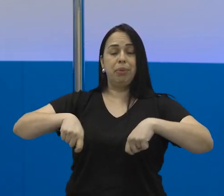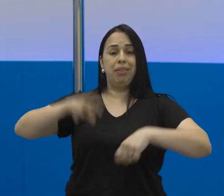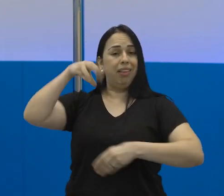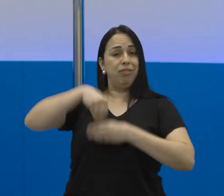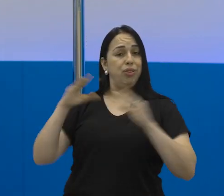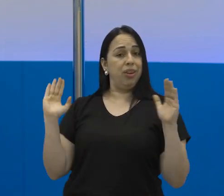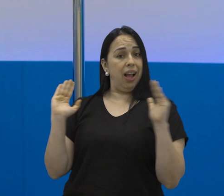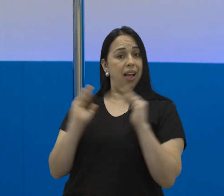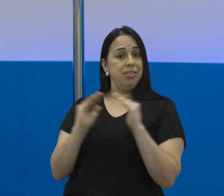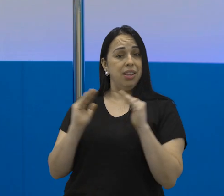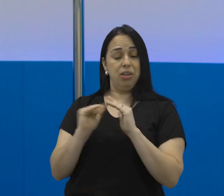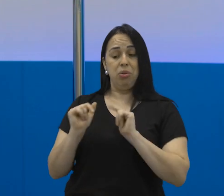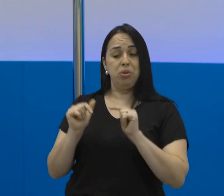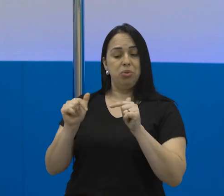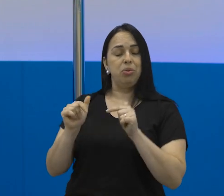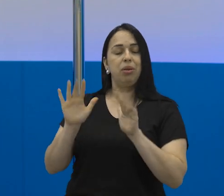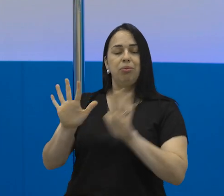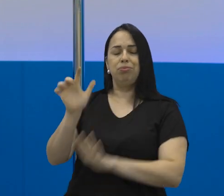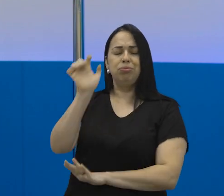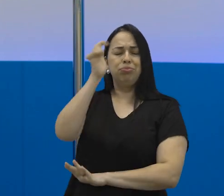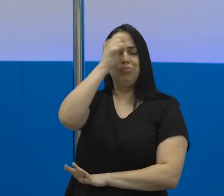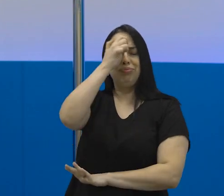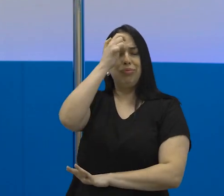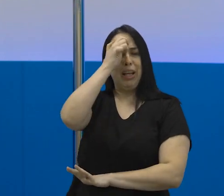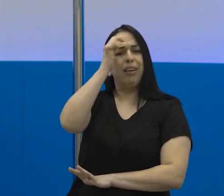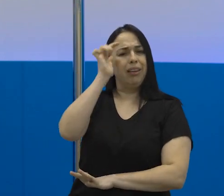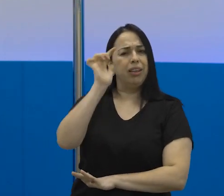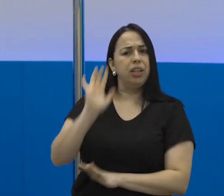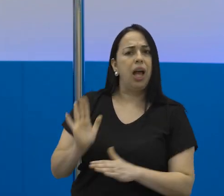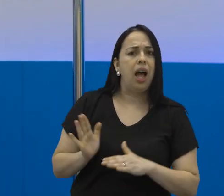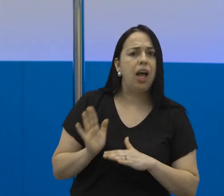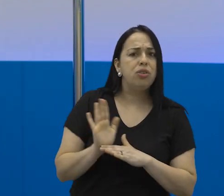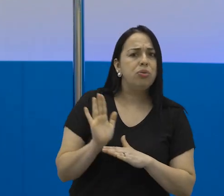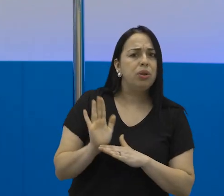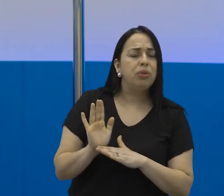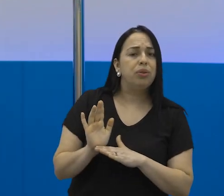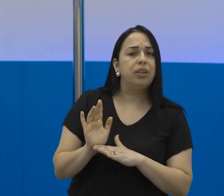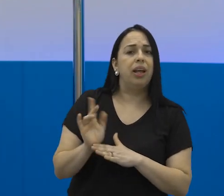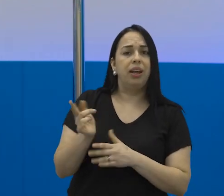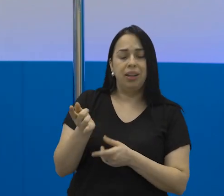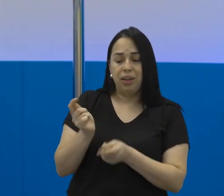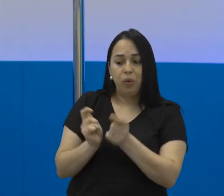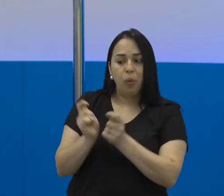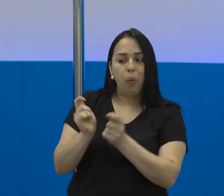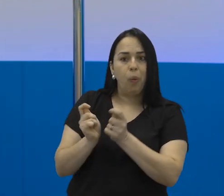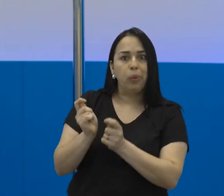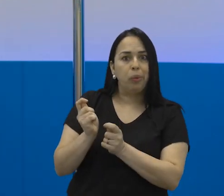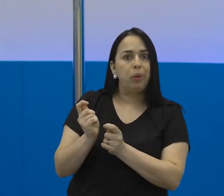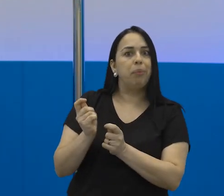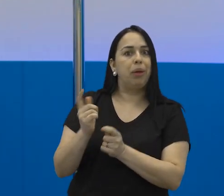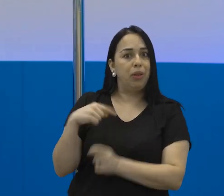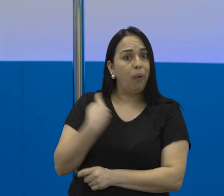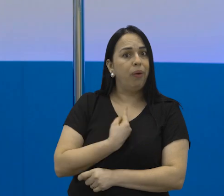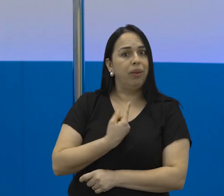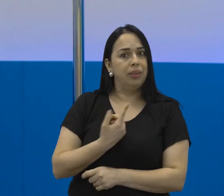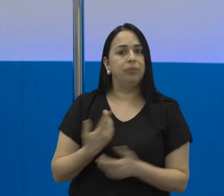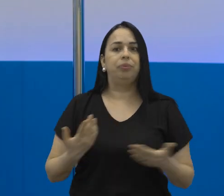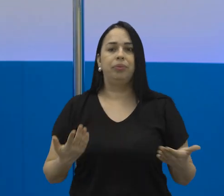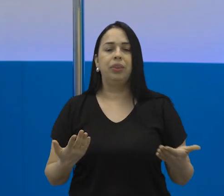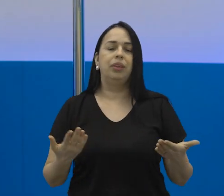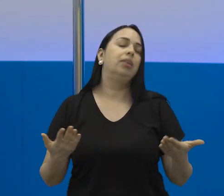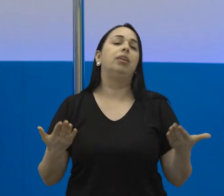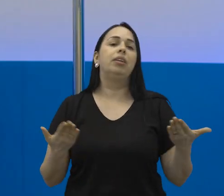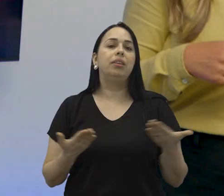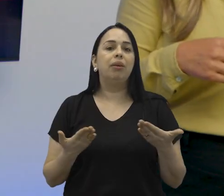Mas a gente pode sim, dentro de casa, ter atitudes mais conscientes e que representem, inclusive, uma economia para o